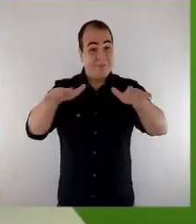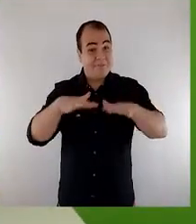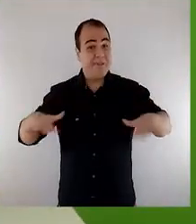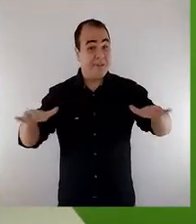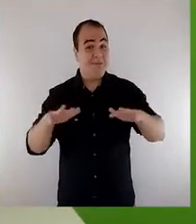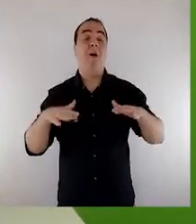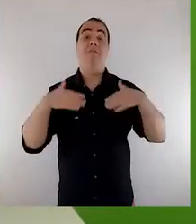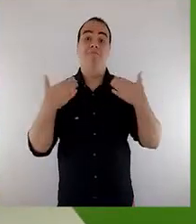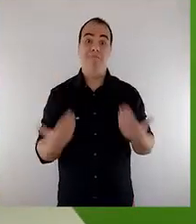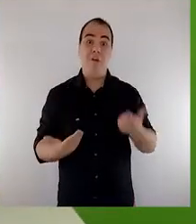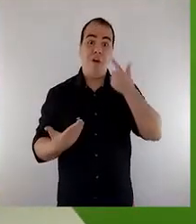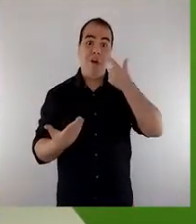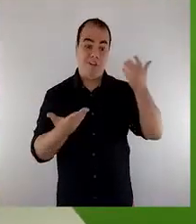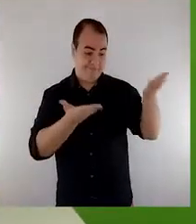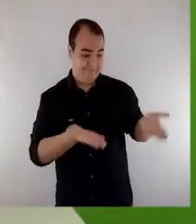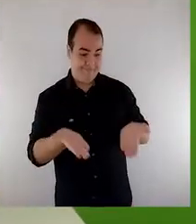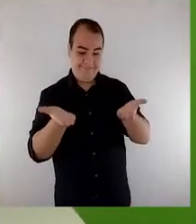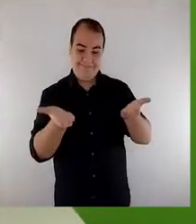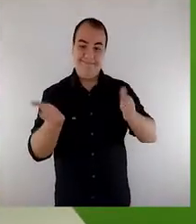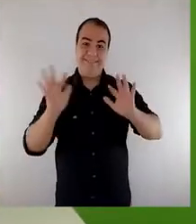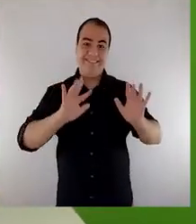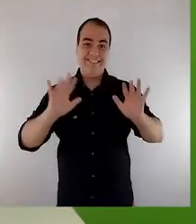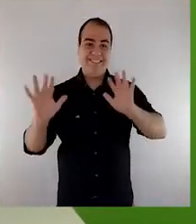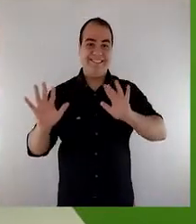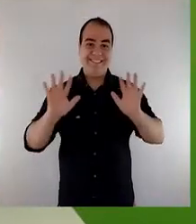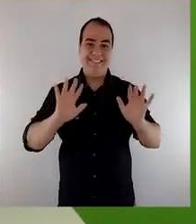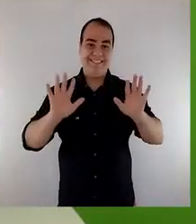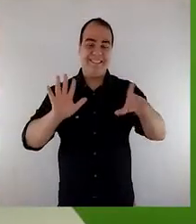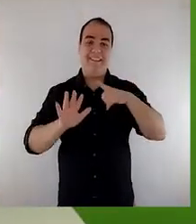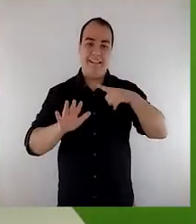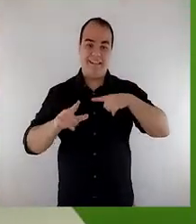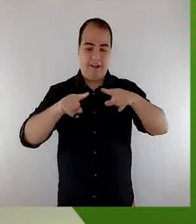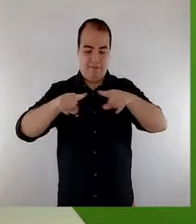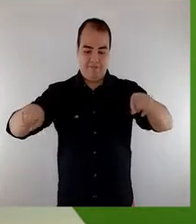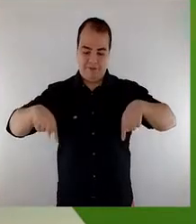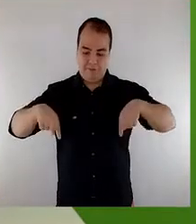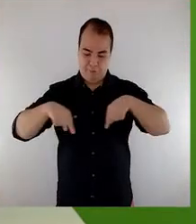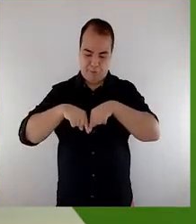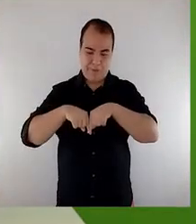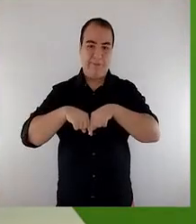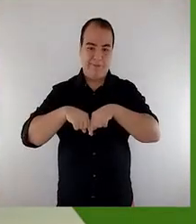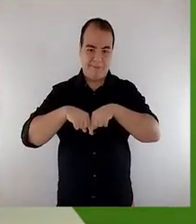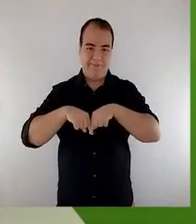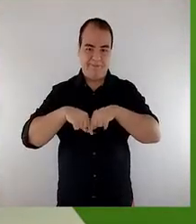Prontinho, pessoal! Assim que deve ficar a nossa dança dos dedos. O tabuleiro